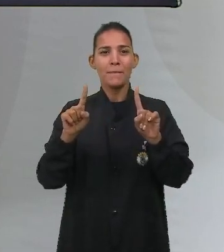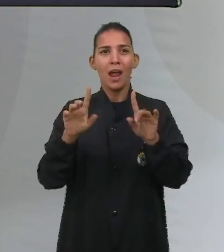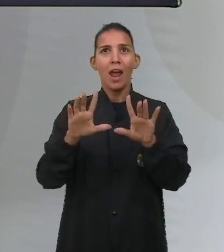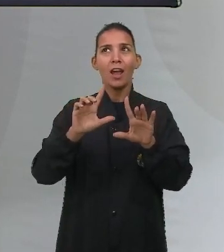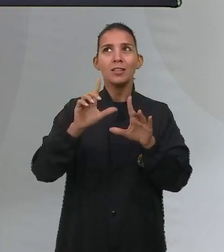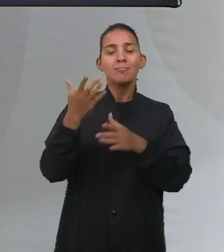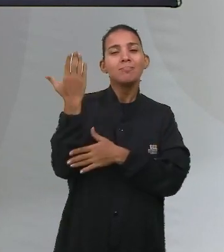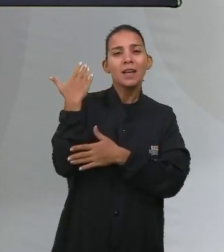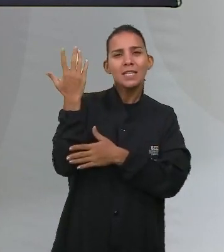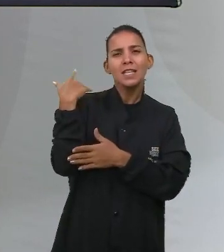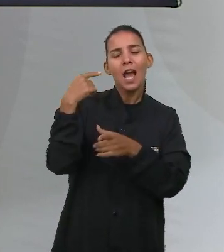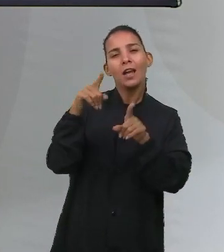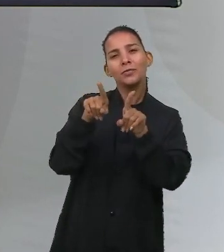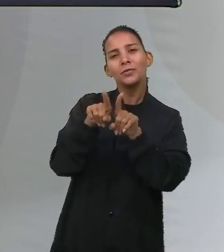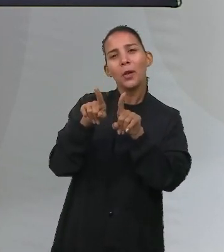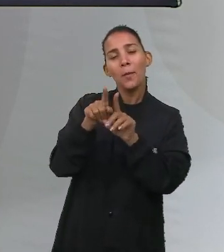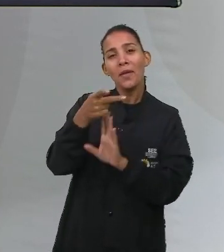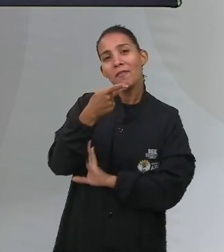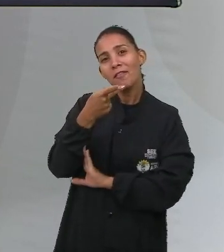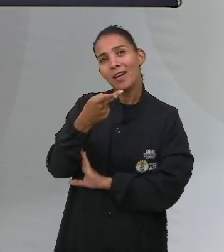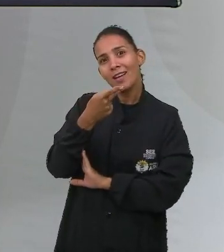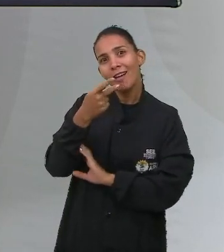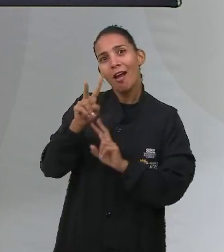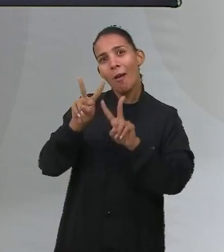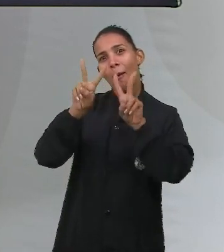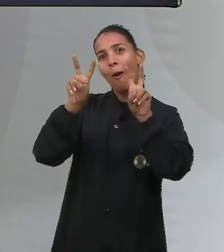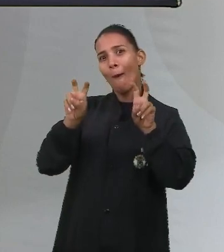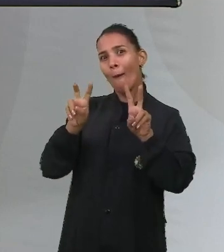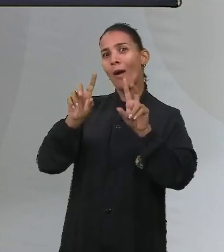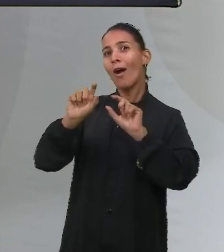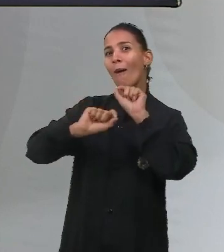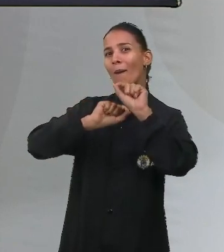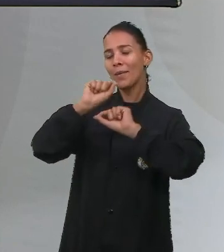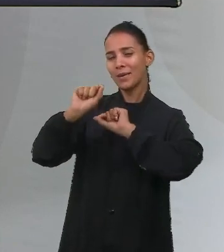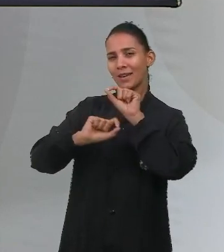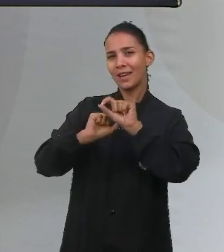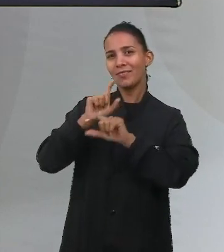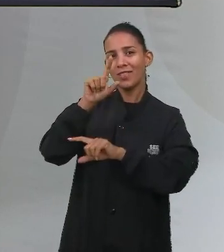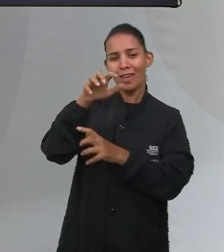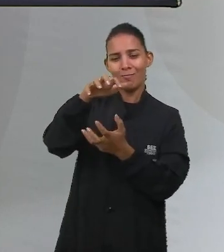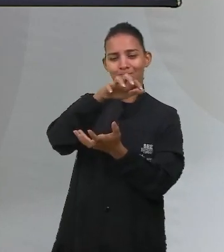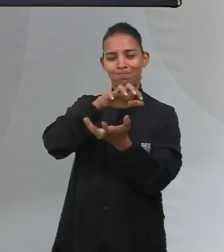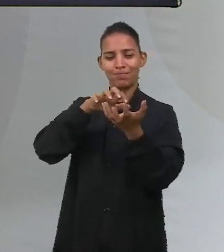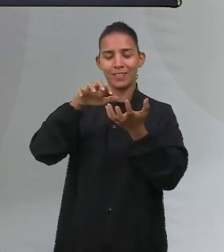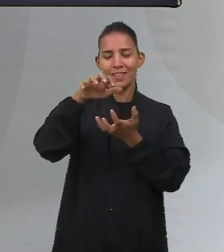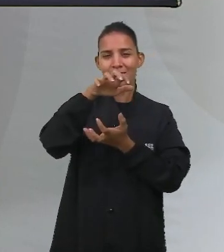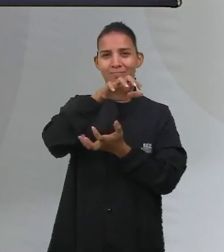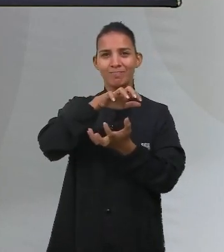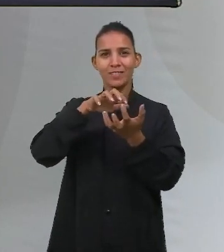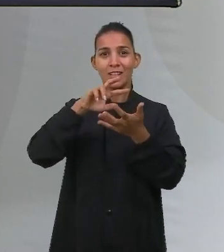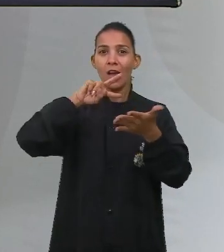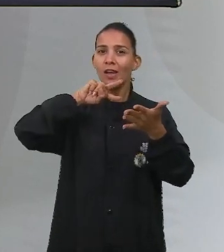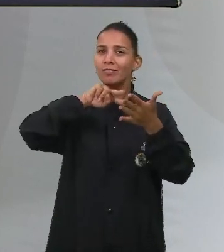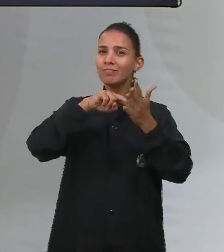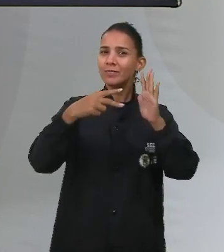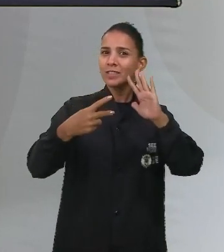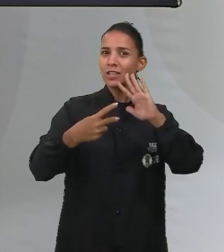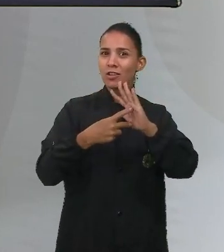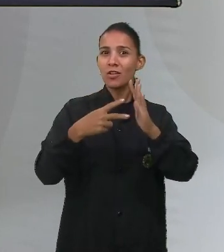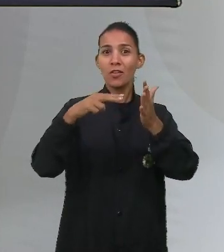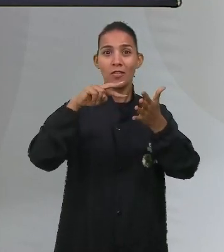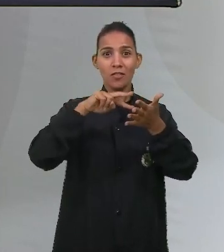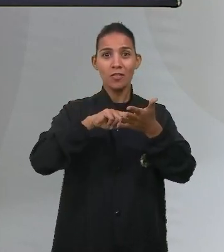falas anteriormente feitas por mim, que essas revoluções, elas significam,